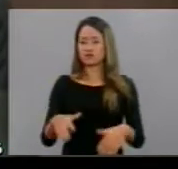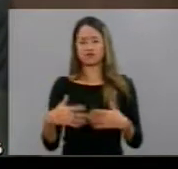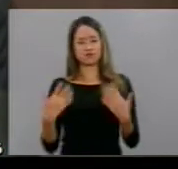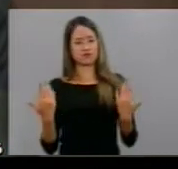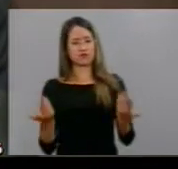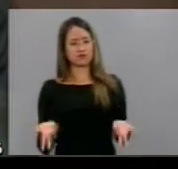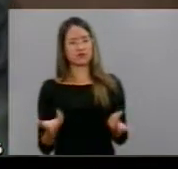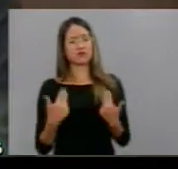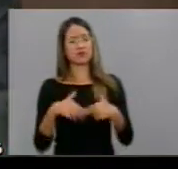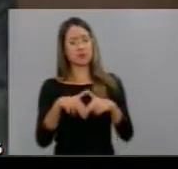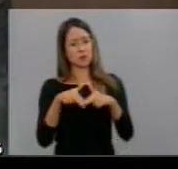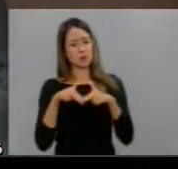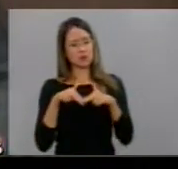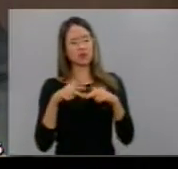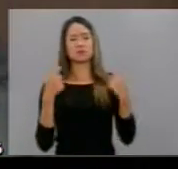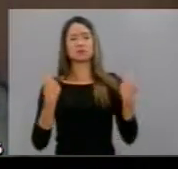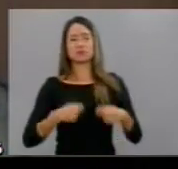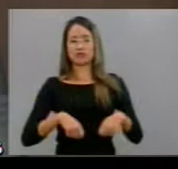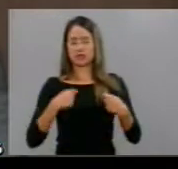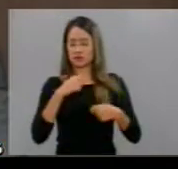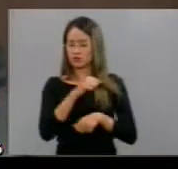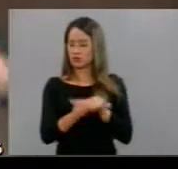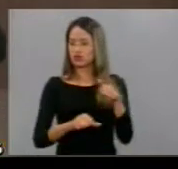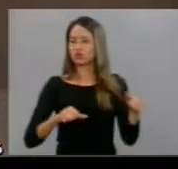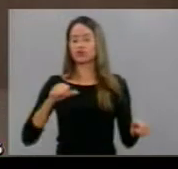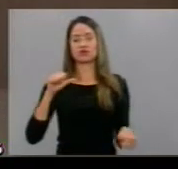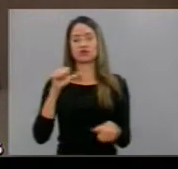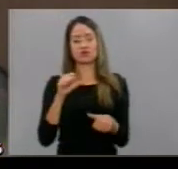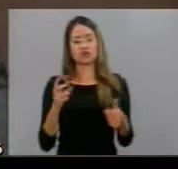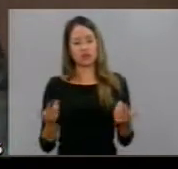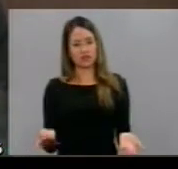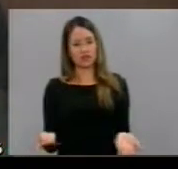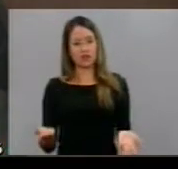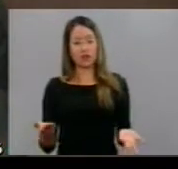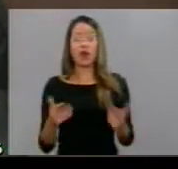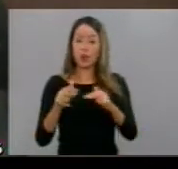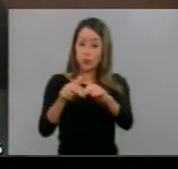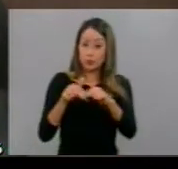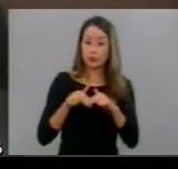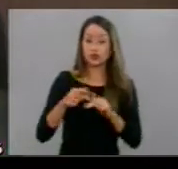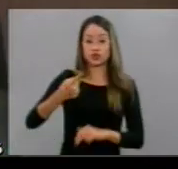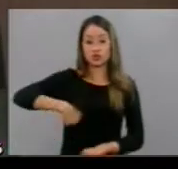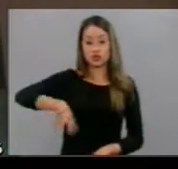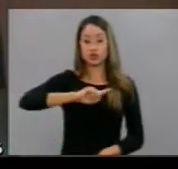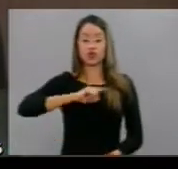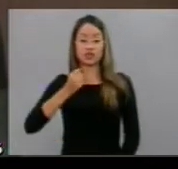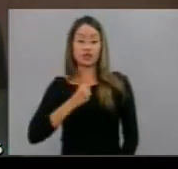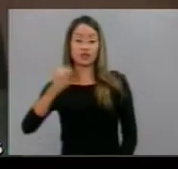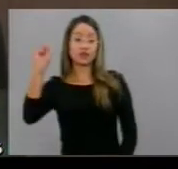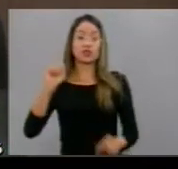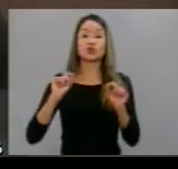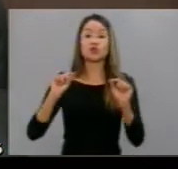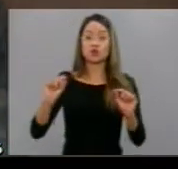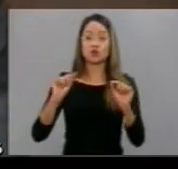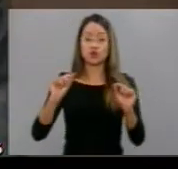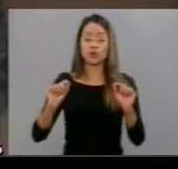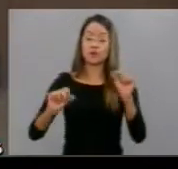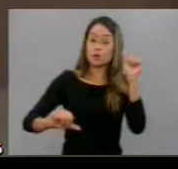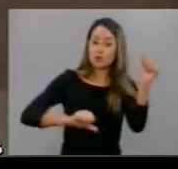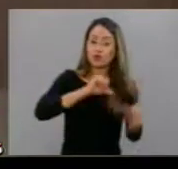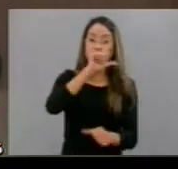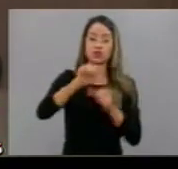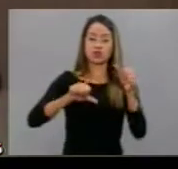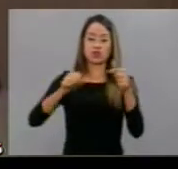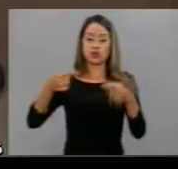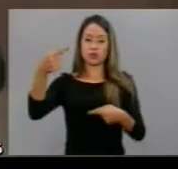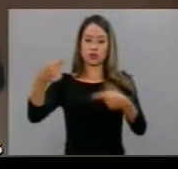da necessidade de melhorar o sistema proporcional. Por isso que defendemos, inclusive, a pauta da reforma política democrática, que